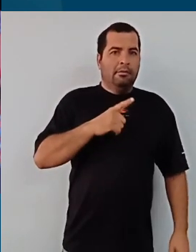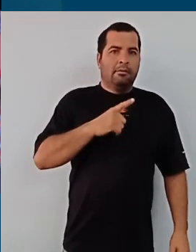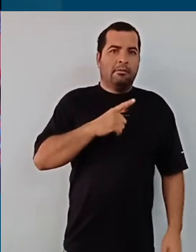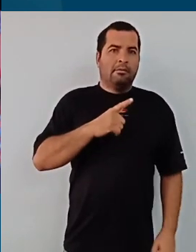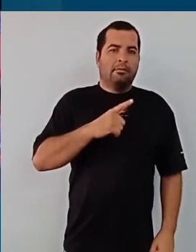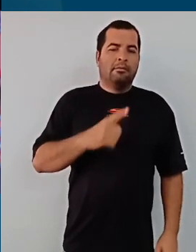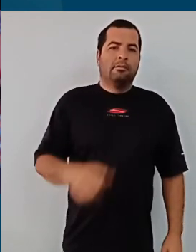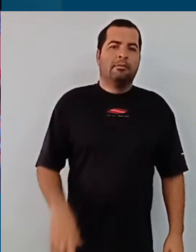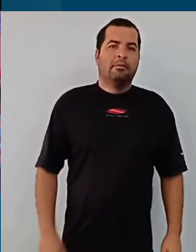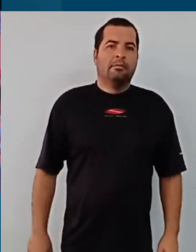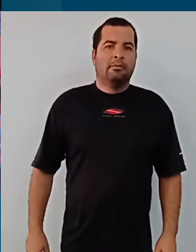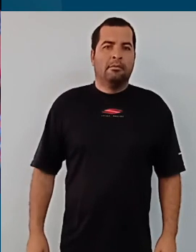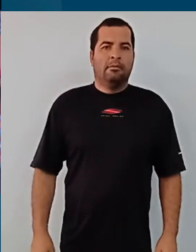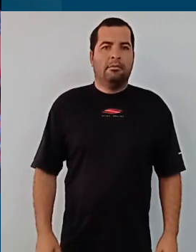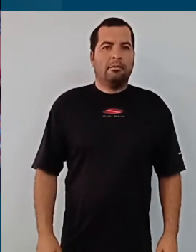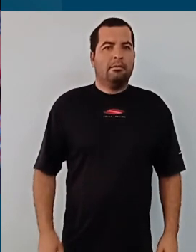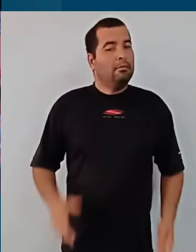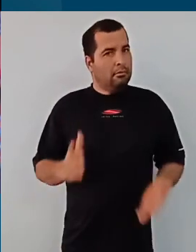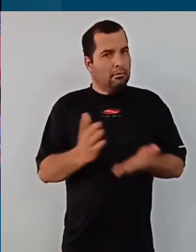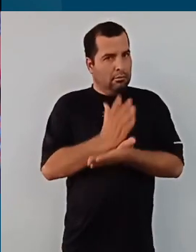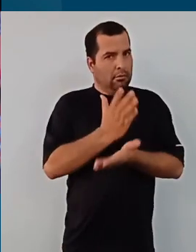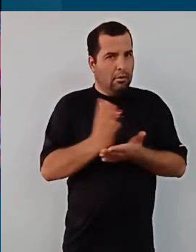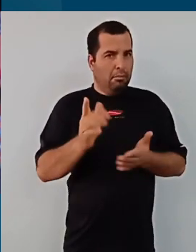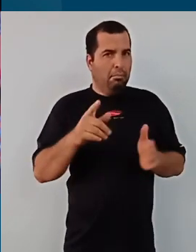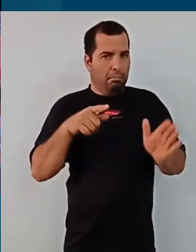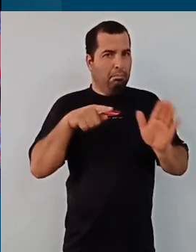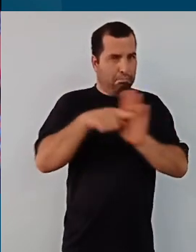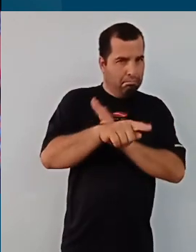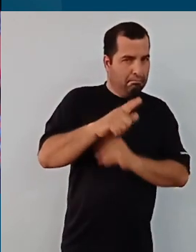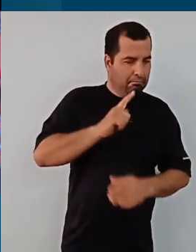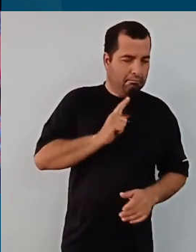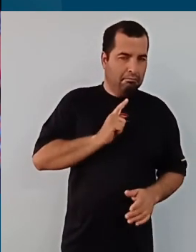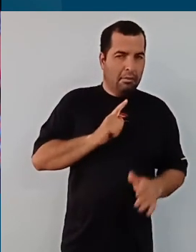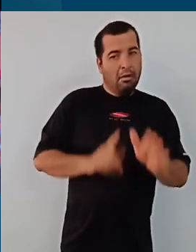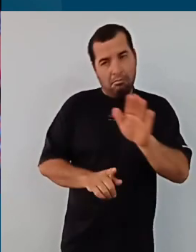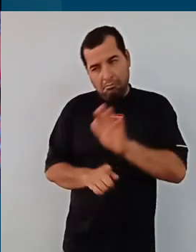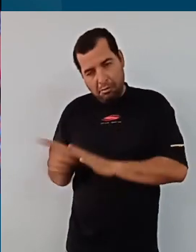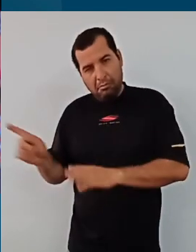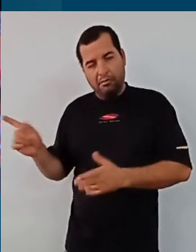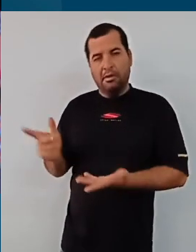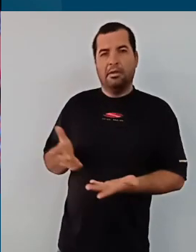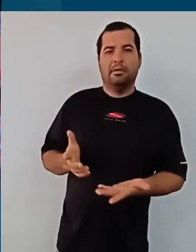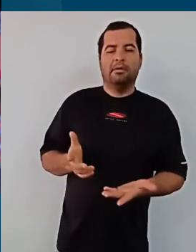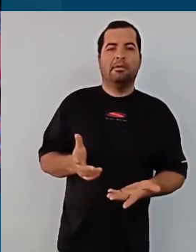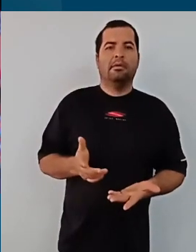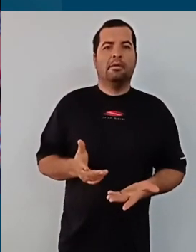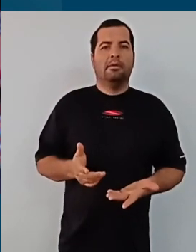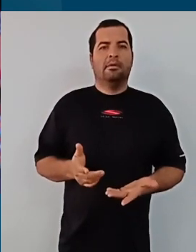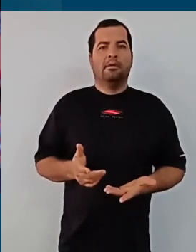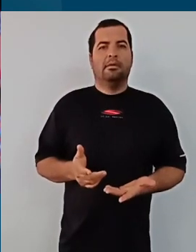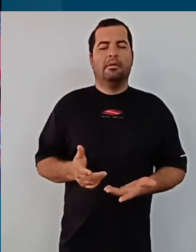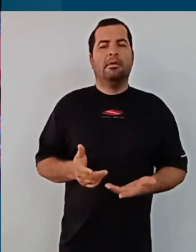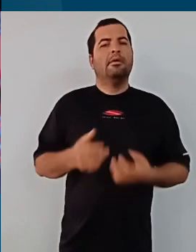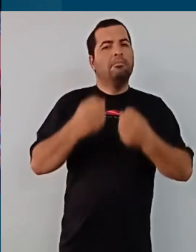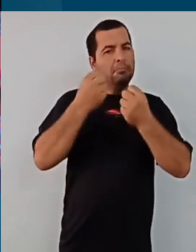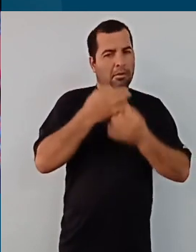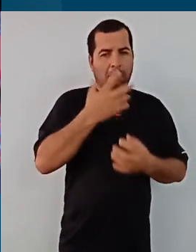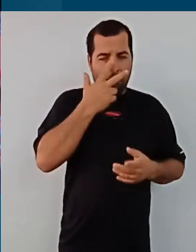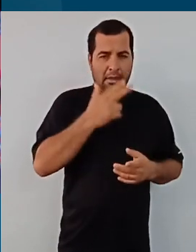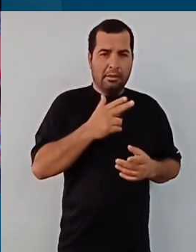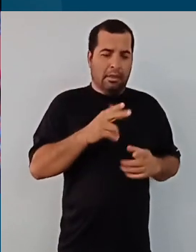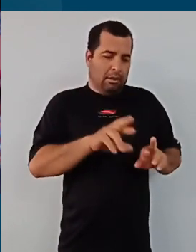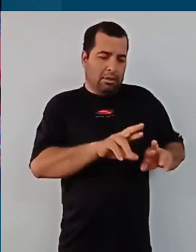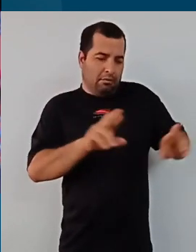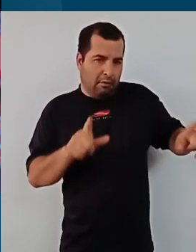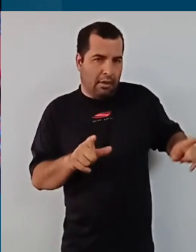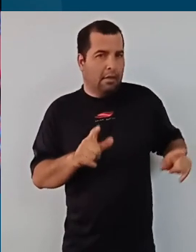tenho algumas perguntas, né, que eu vou te fazer. Acho que, como elas são diferentes e trazem,